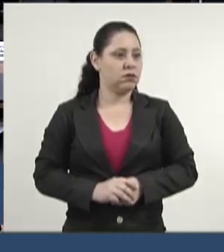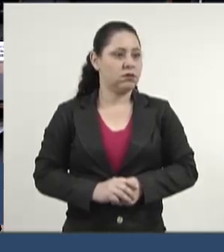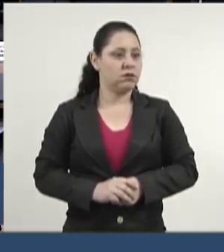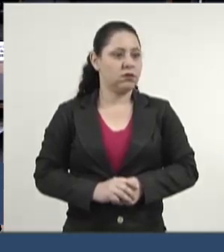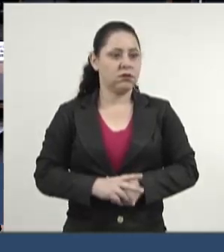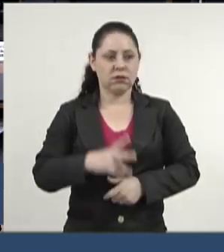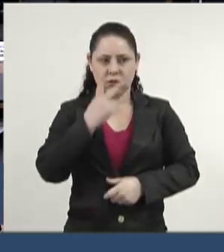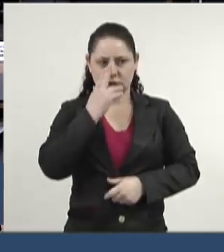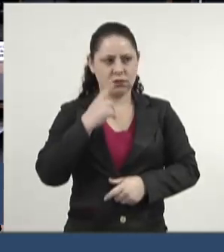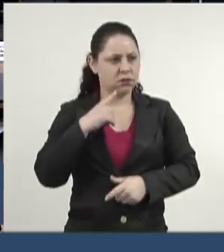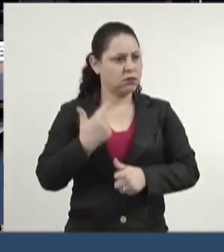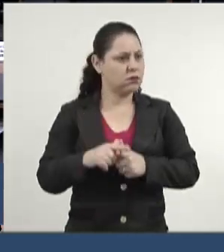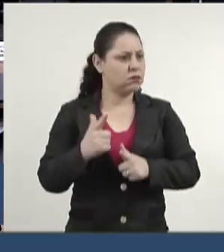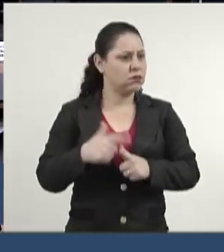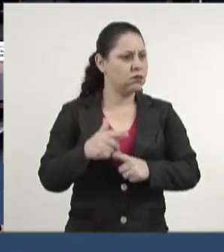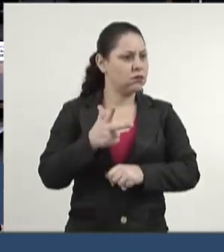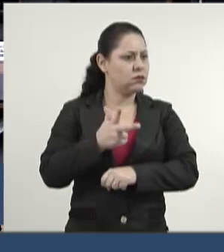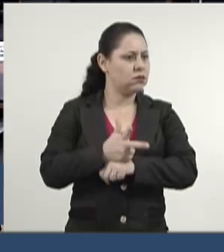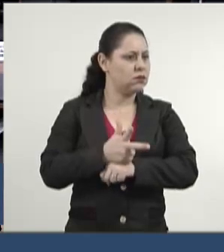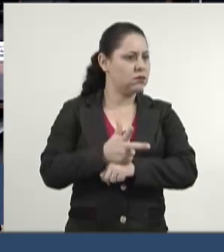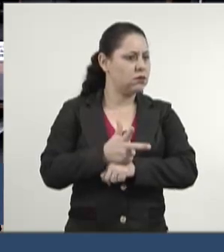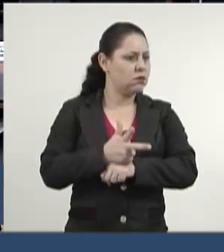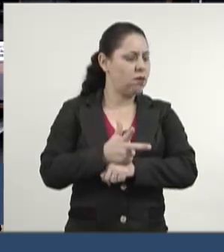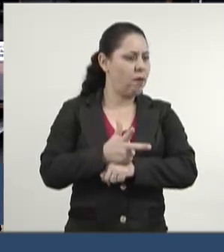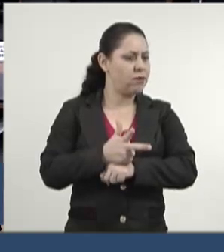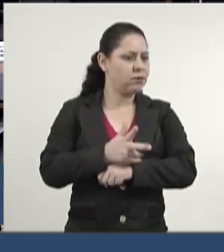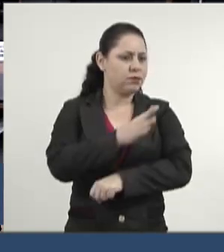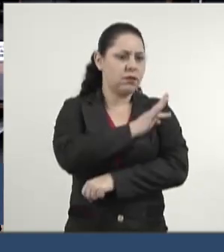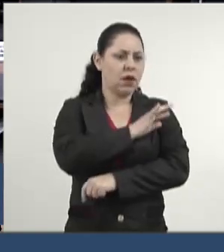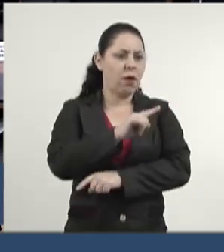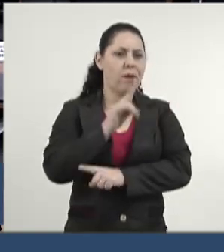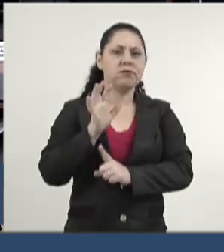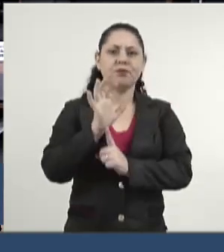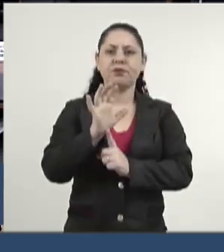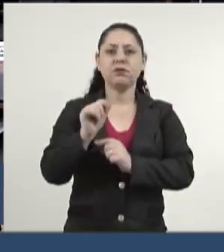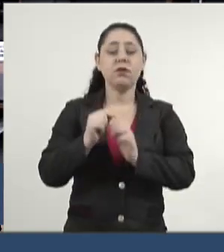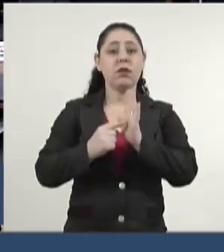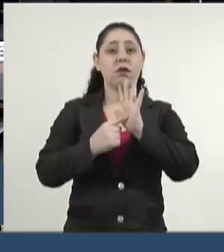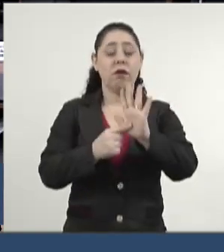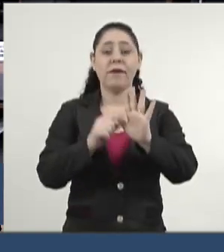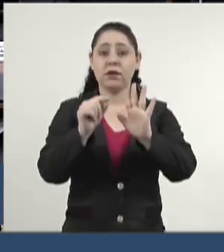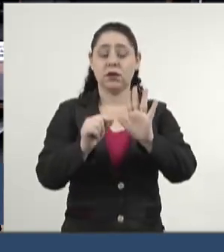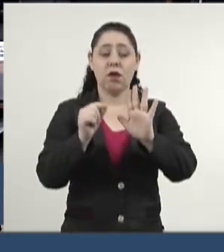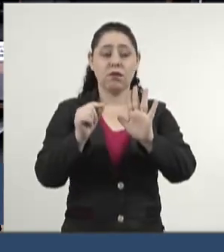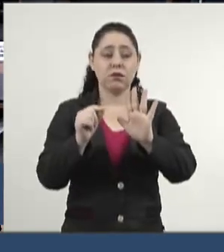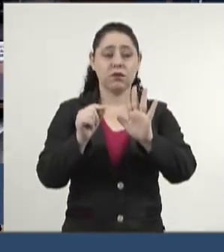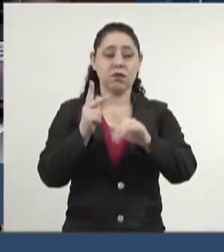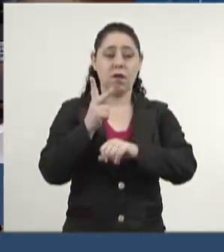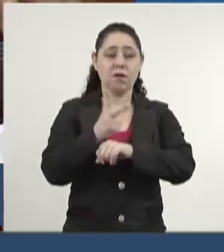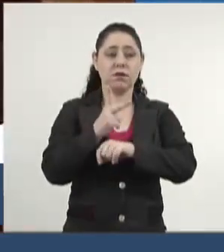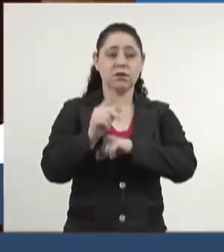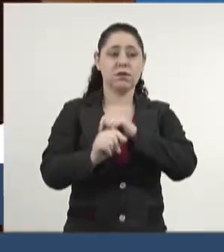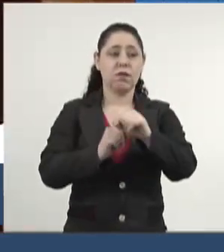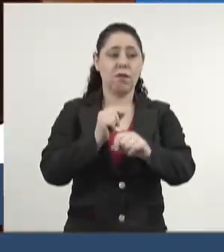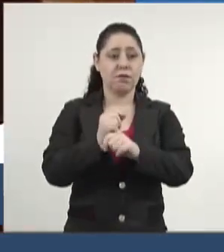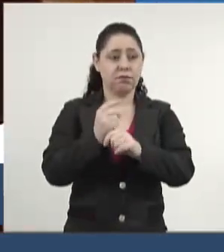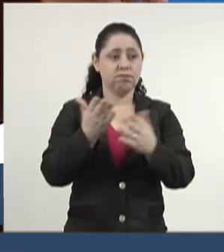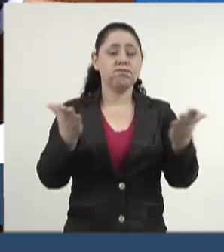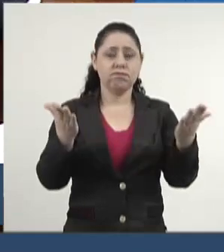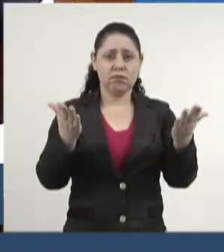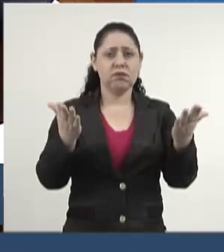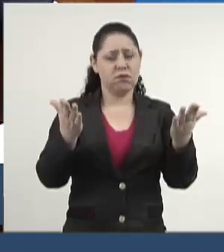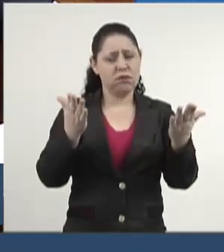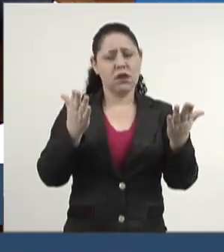Parece que nós tivemos um problema técnico aqui, mas a intenção era mostrar, né, um vídeo que, inclusive, está